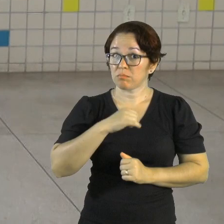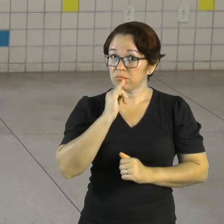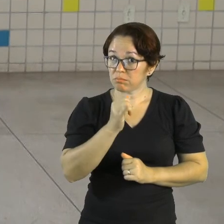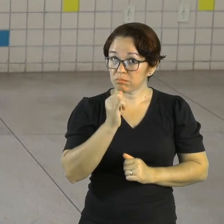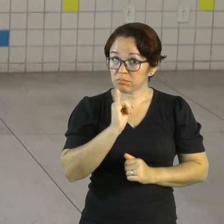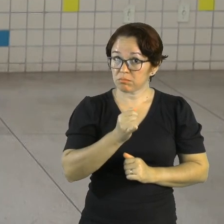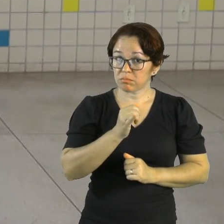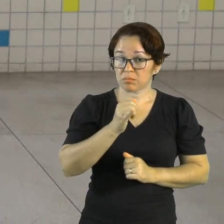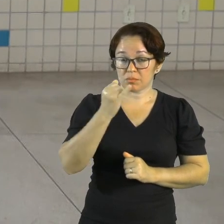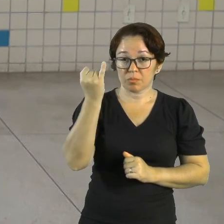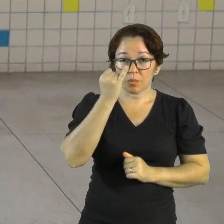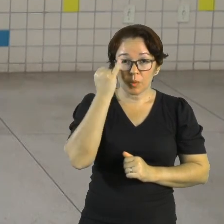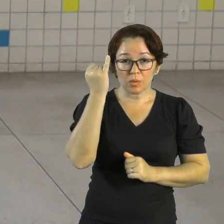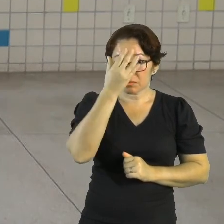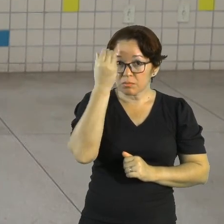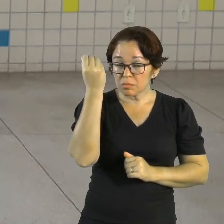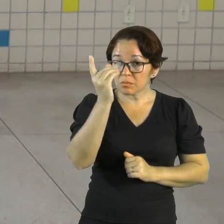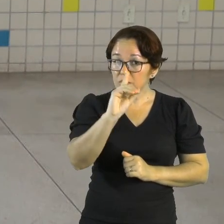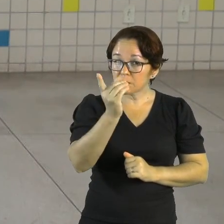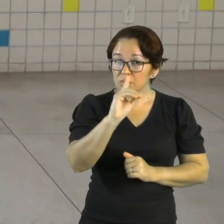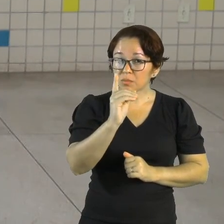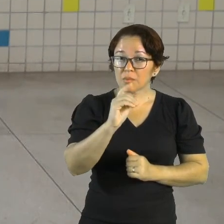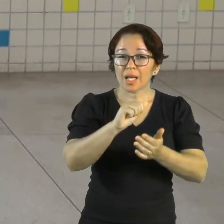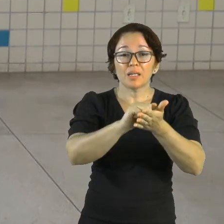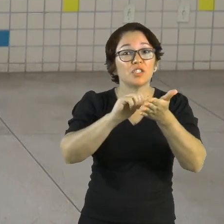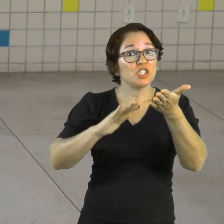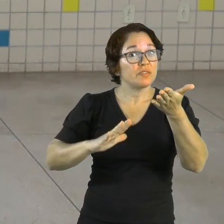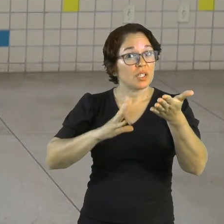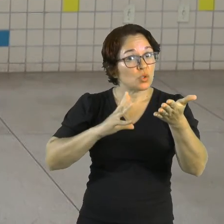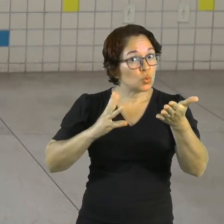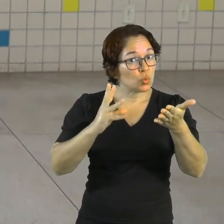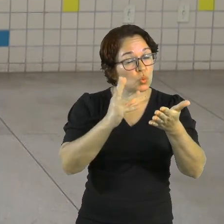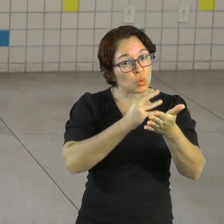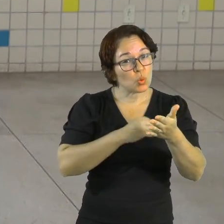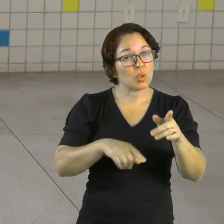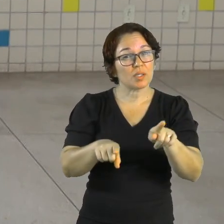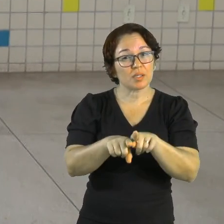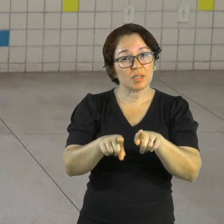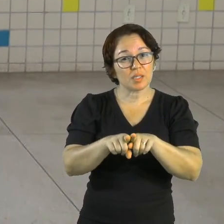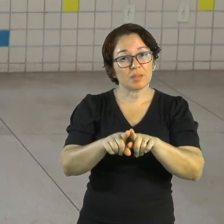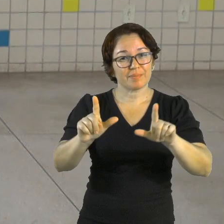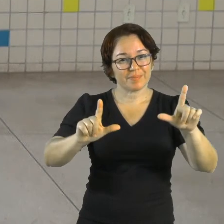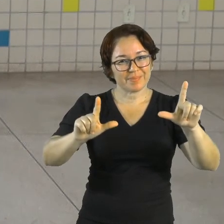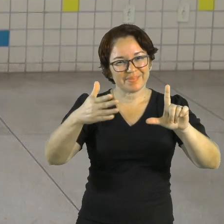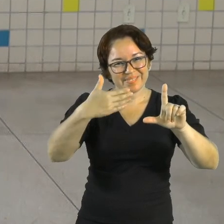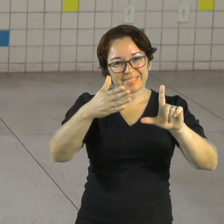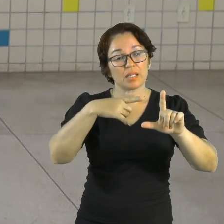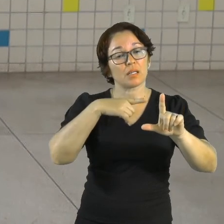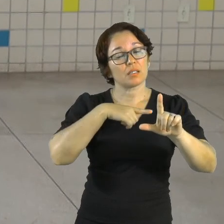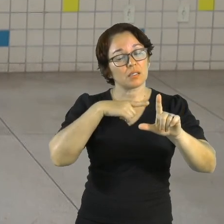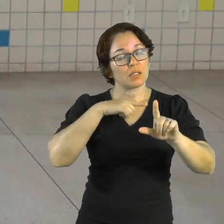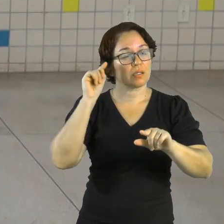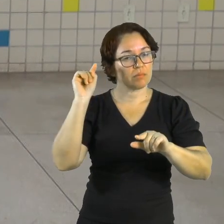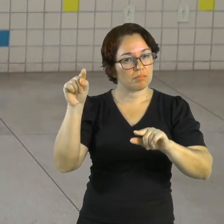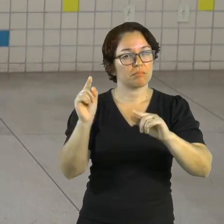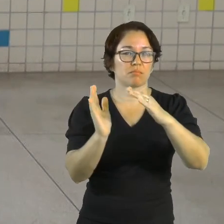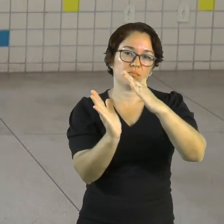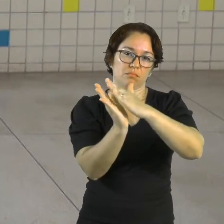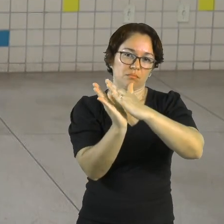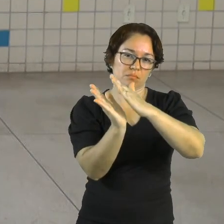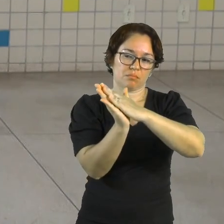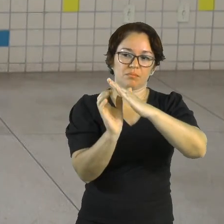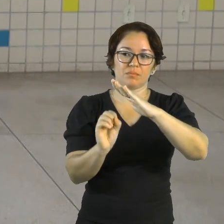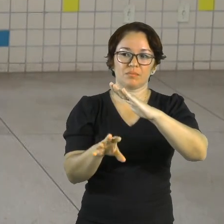não esqueçam, todas as nossas atividades e as nossas aulas estão disponíveis na